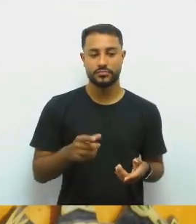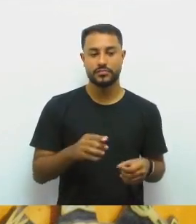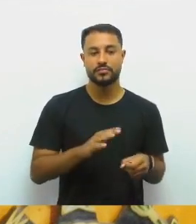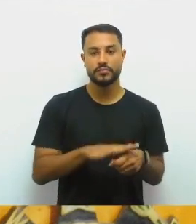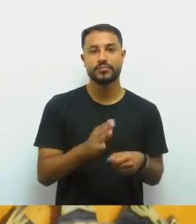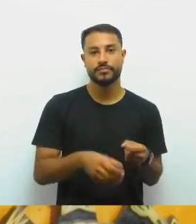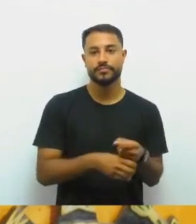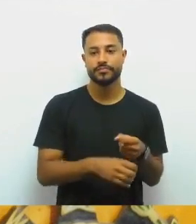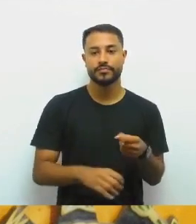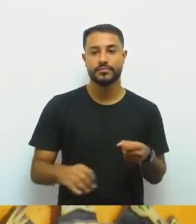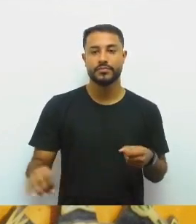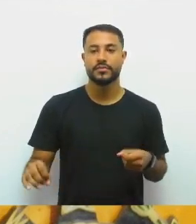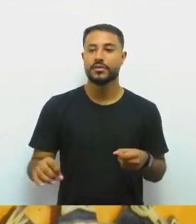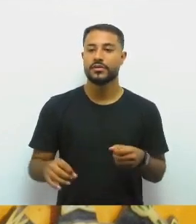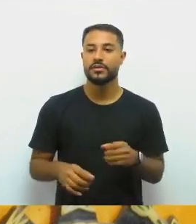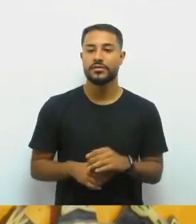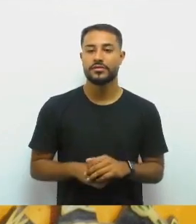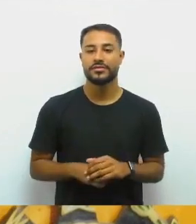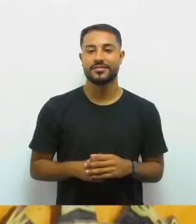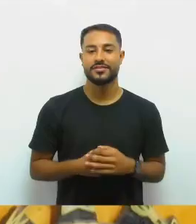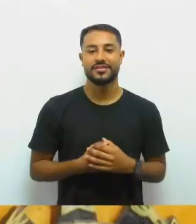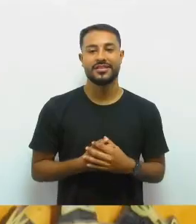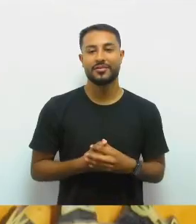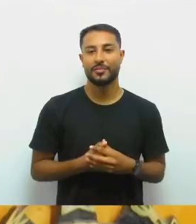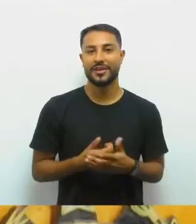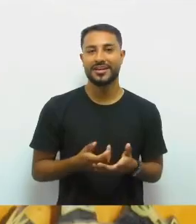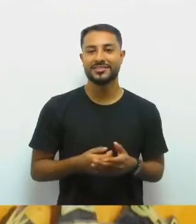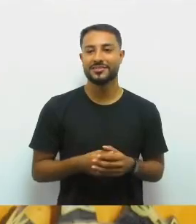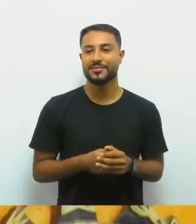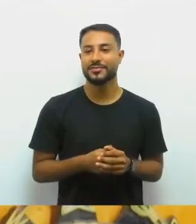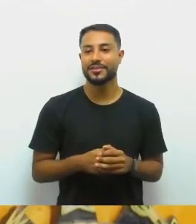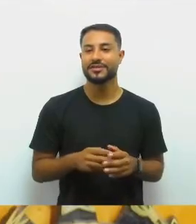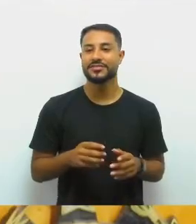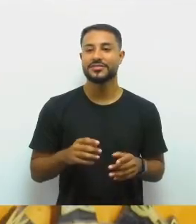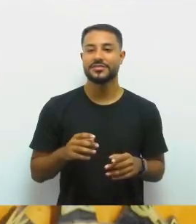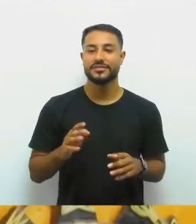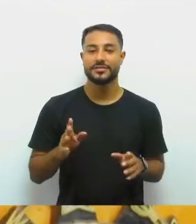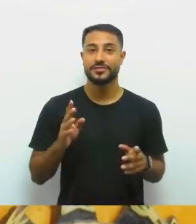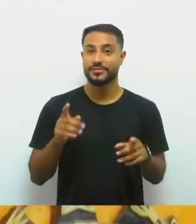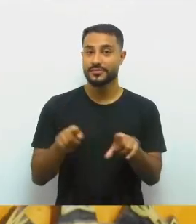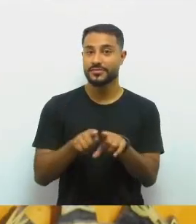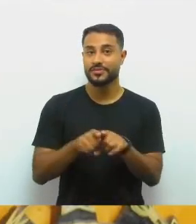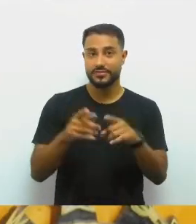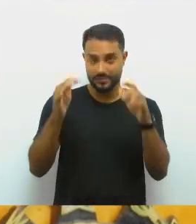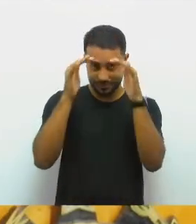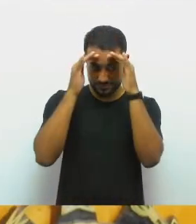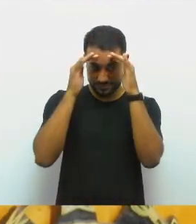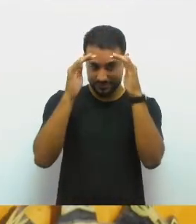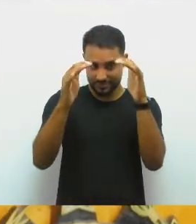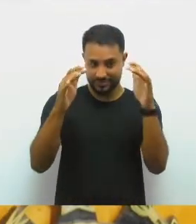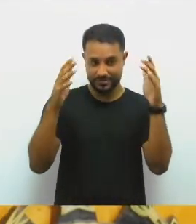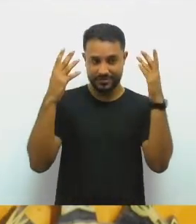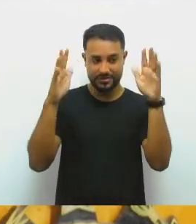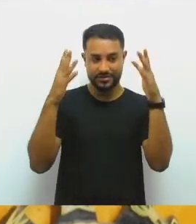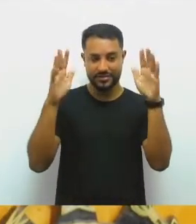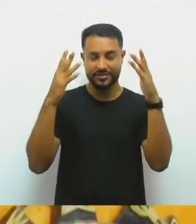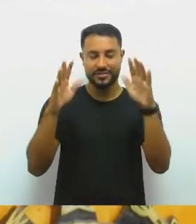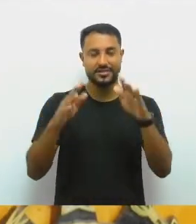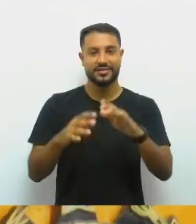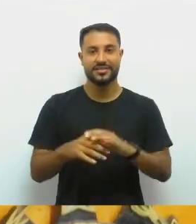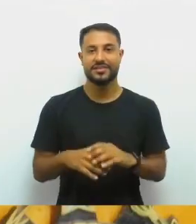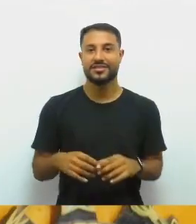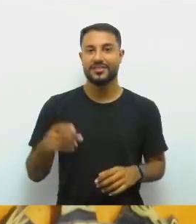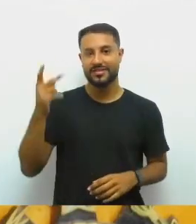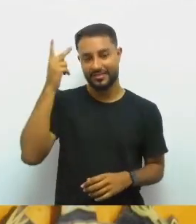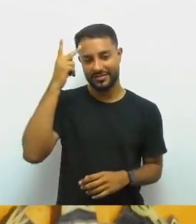nossa cidade. Matérias do vereador Dudu do Turismo, moção de aplausos 155, solicitando à mesa diretora